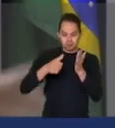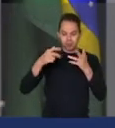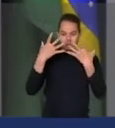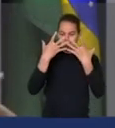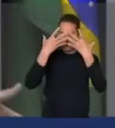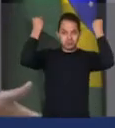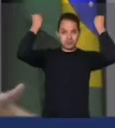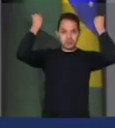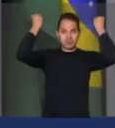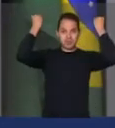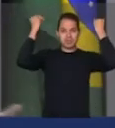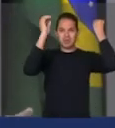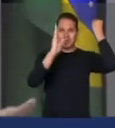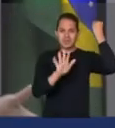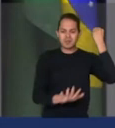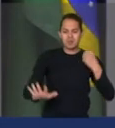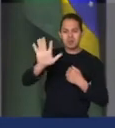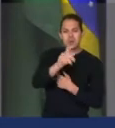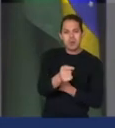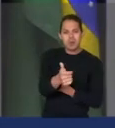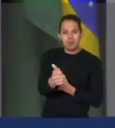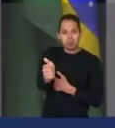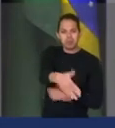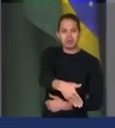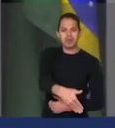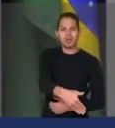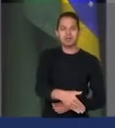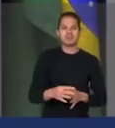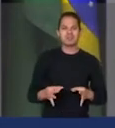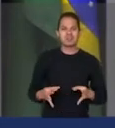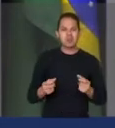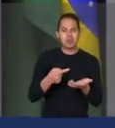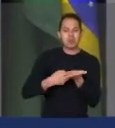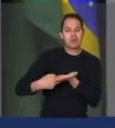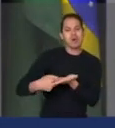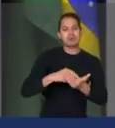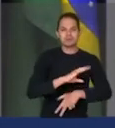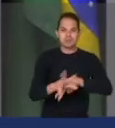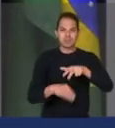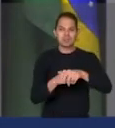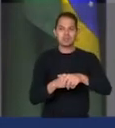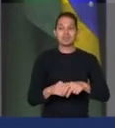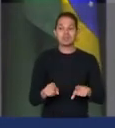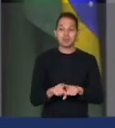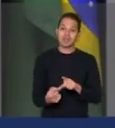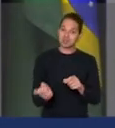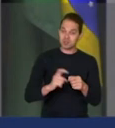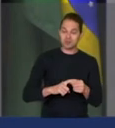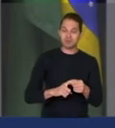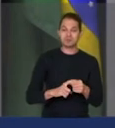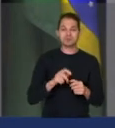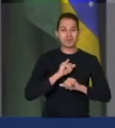eles fizeram no Brasil, levando o Brasil quase à bancarrota, com todos os esquemas de corrupção. E voltando, ele fala, o